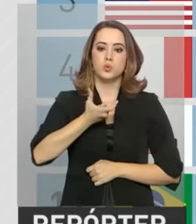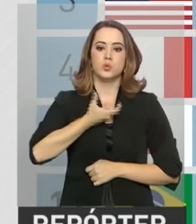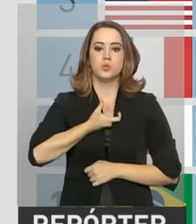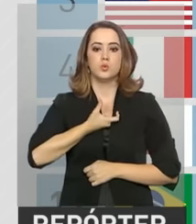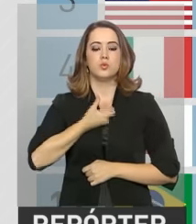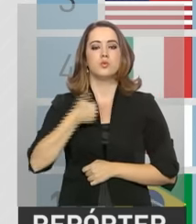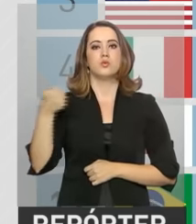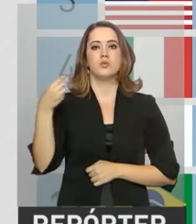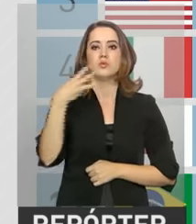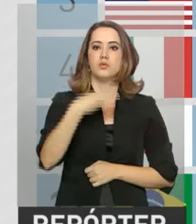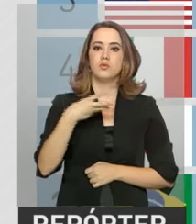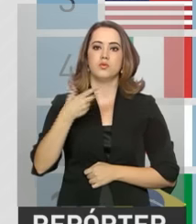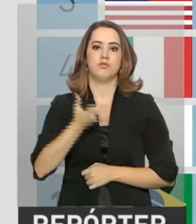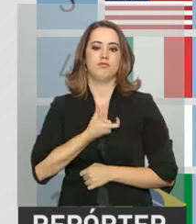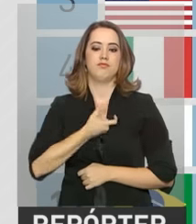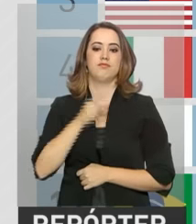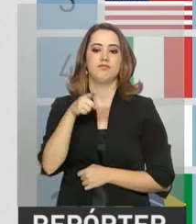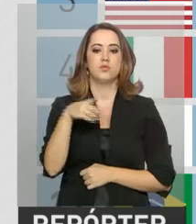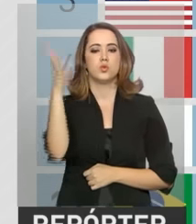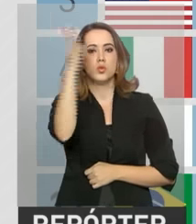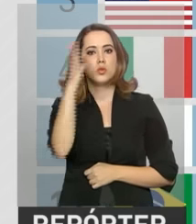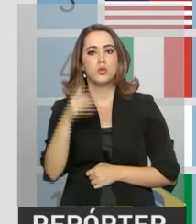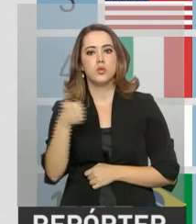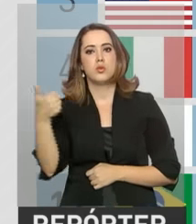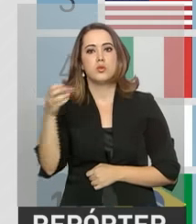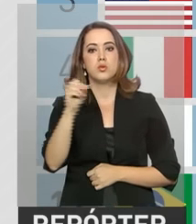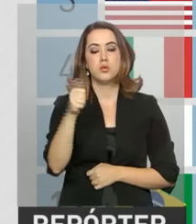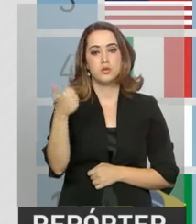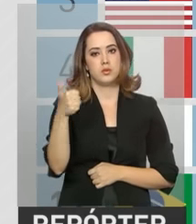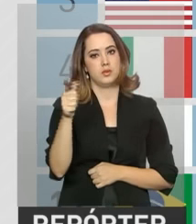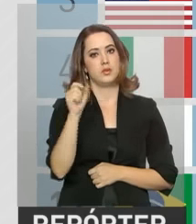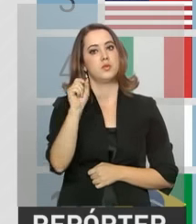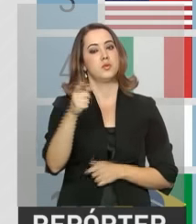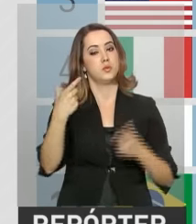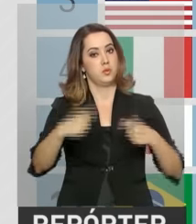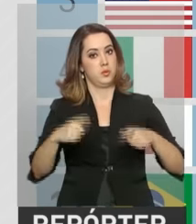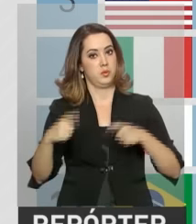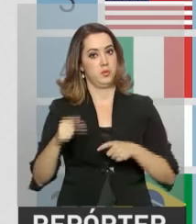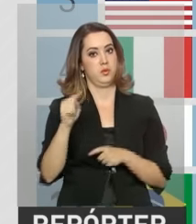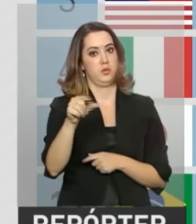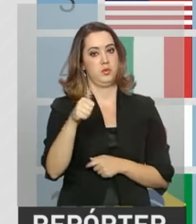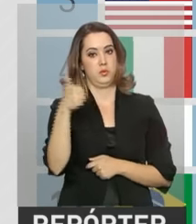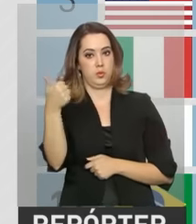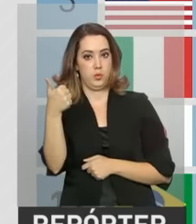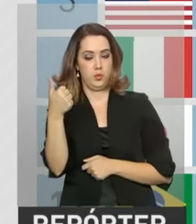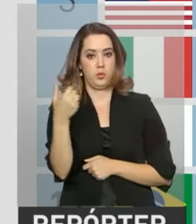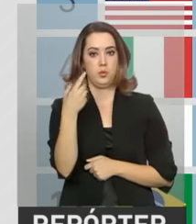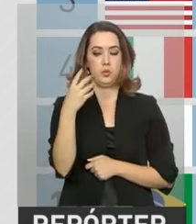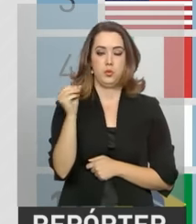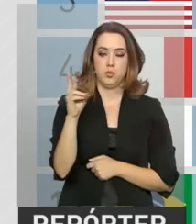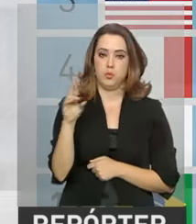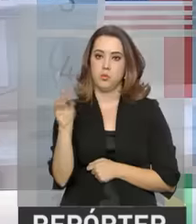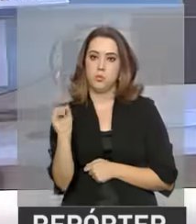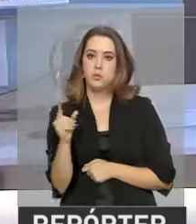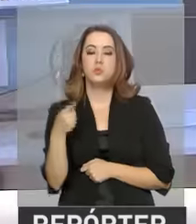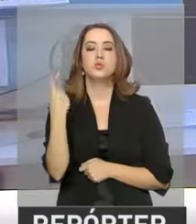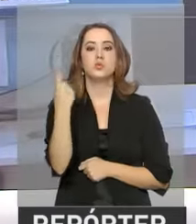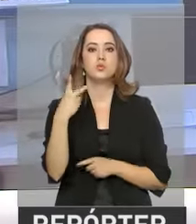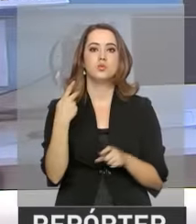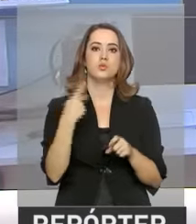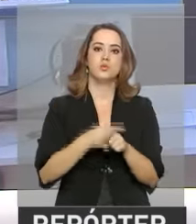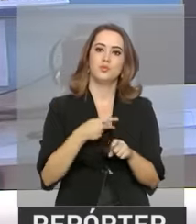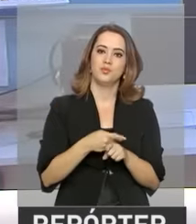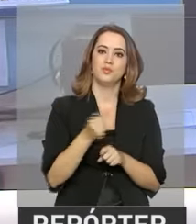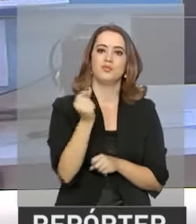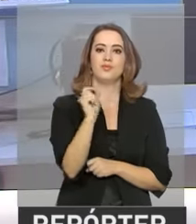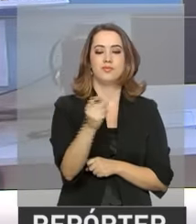4 de bronze, 13 no total. O Brasil é o 11º colocado, com 1 de ouro e 1 de prata. E